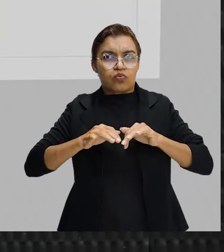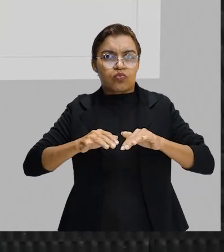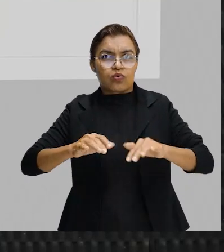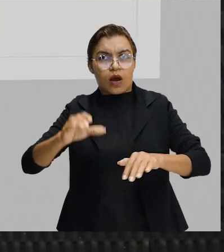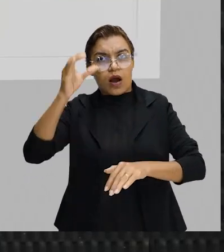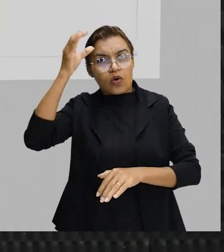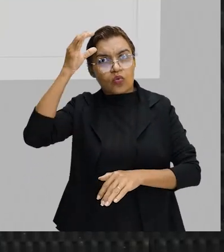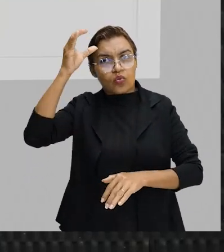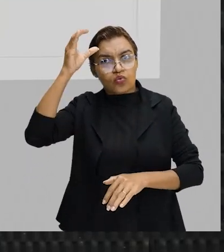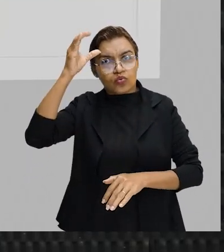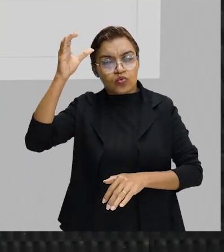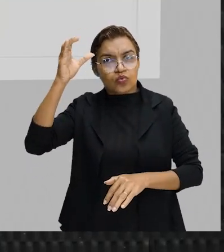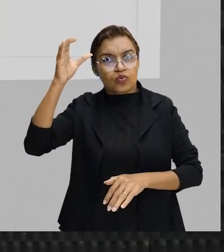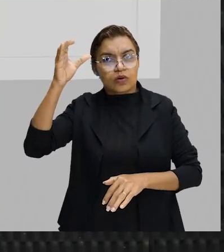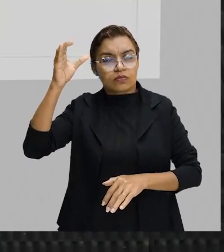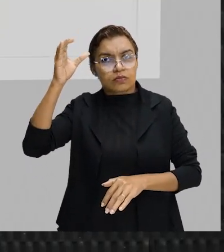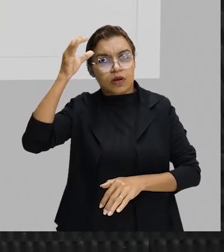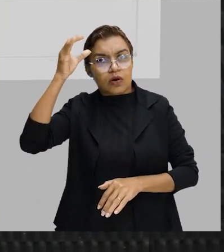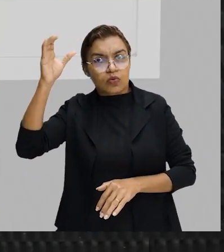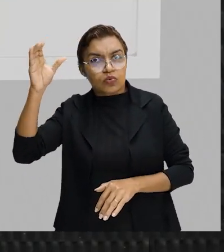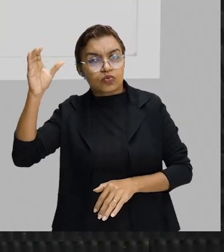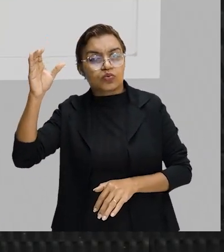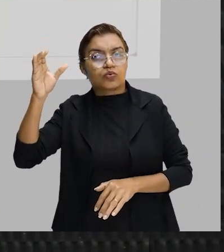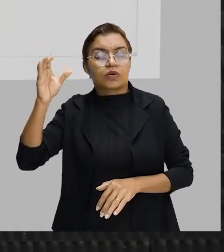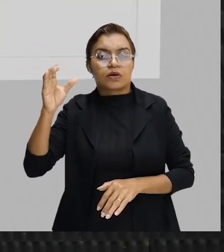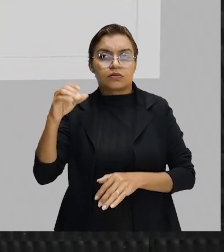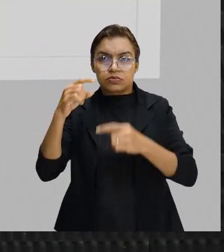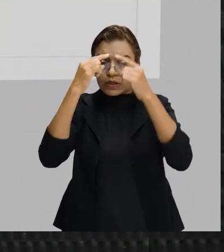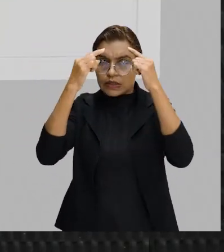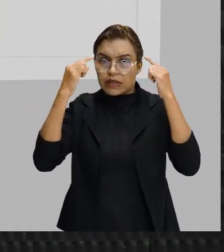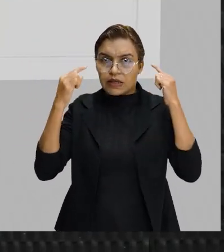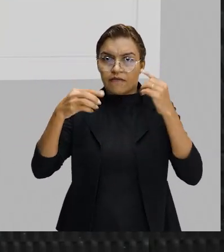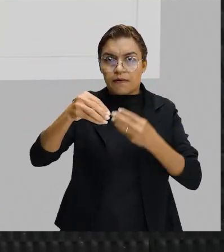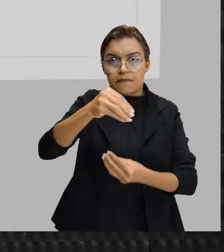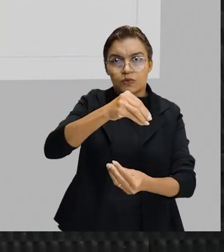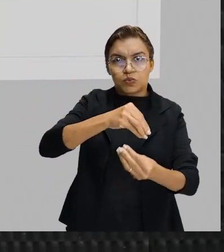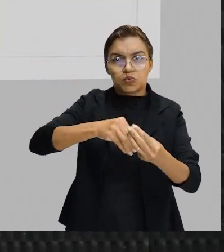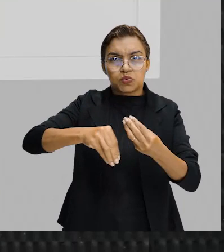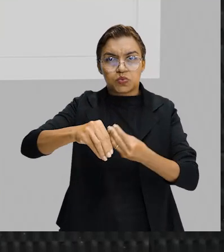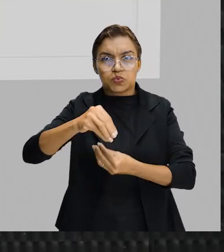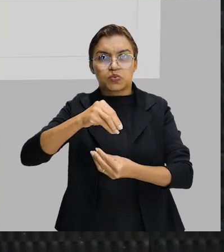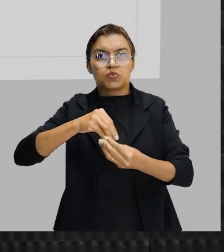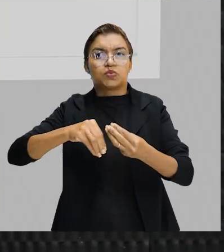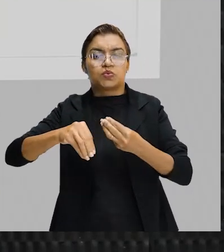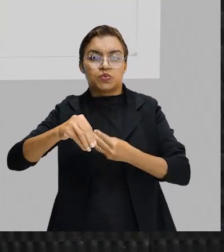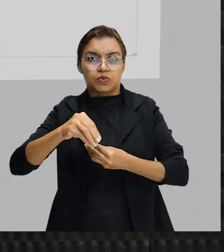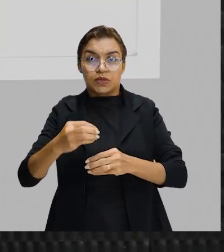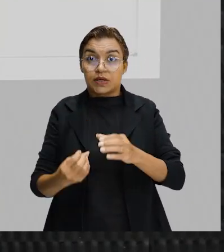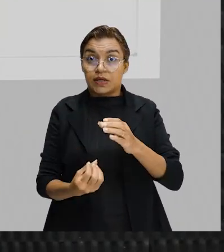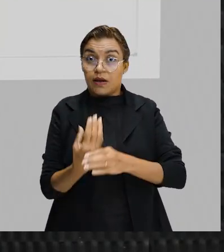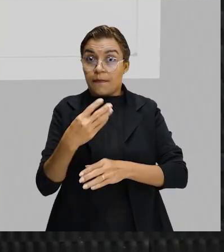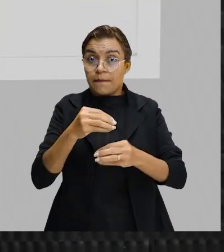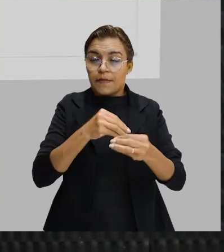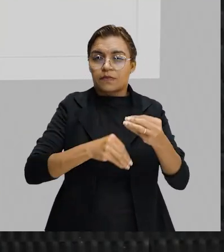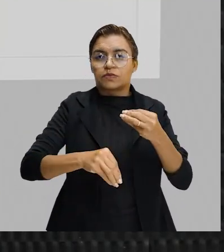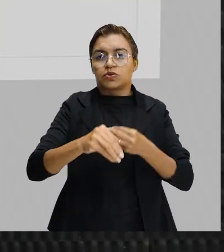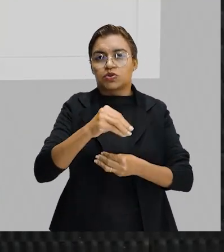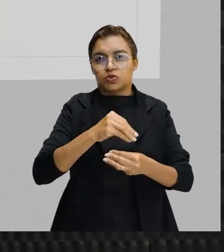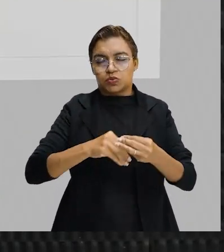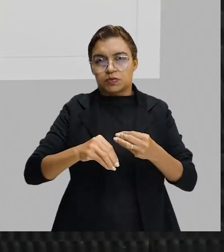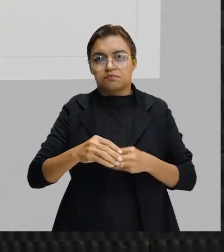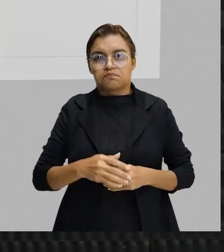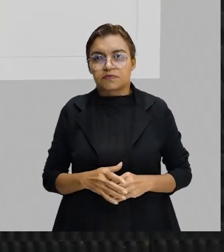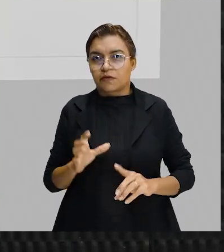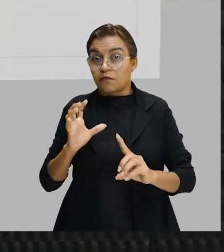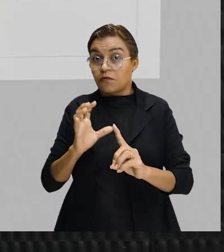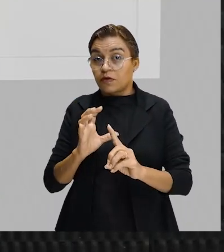vai mitigá-la, né? Na verdade, a palavra é miscigenar. Vai lá, olha, e vai gerar uma mistura, tá?